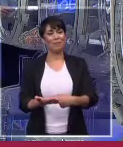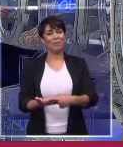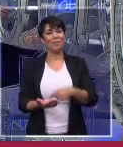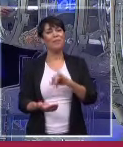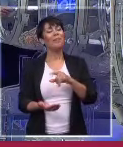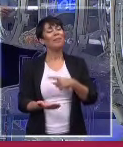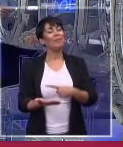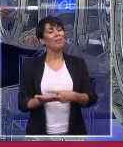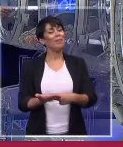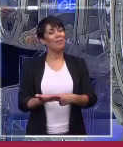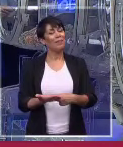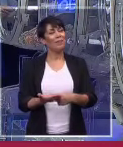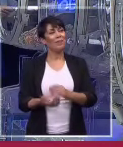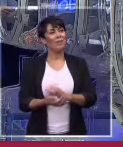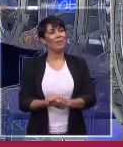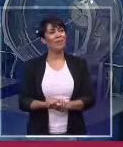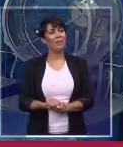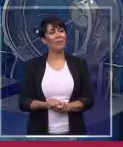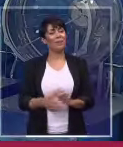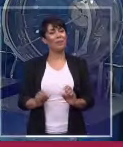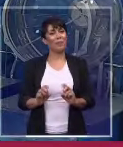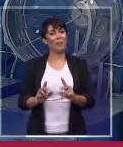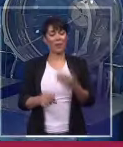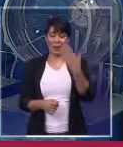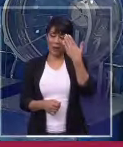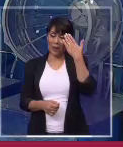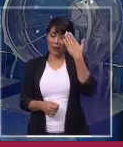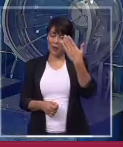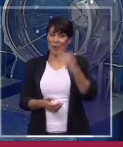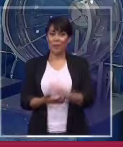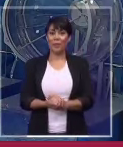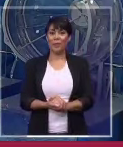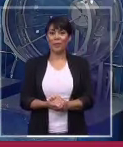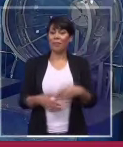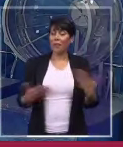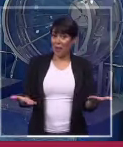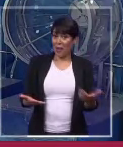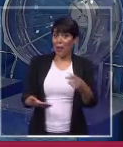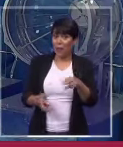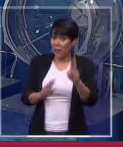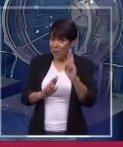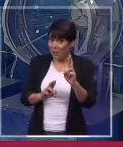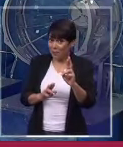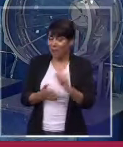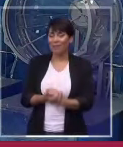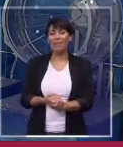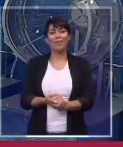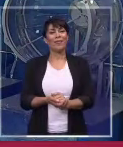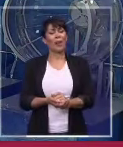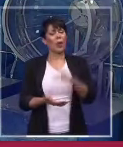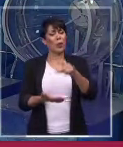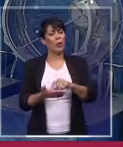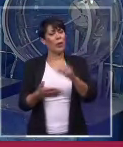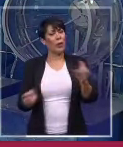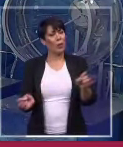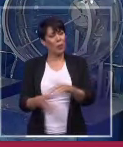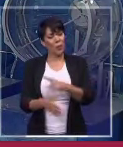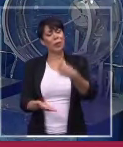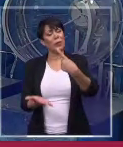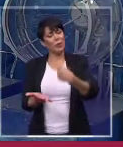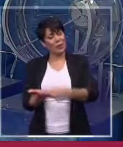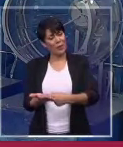confirmo. Confirmo. Obrigado. E aí, era o que você esperava? Sorteio realizado,